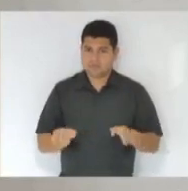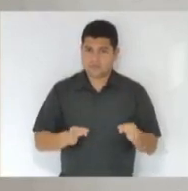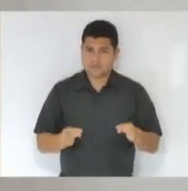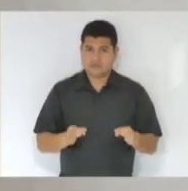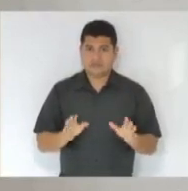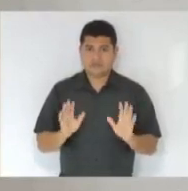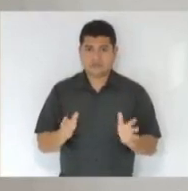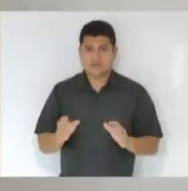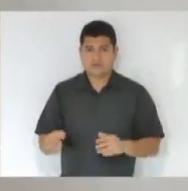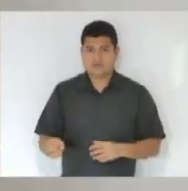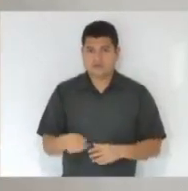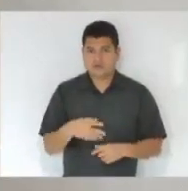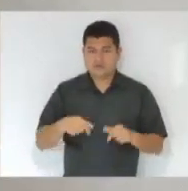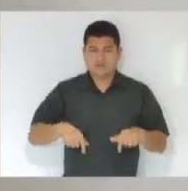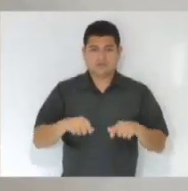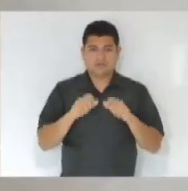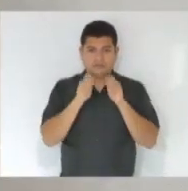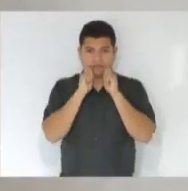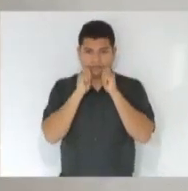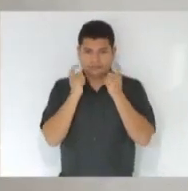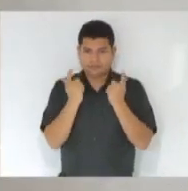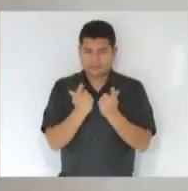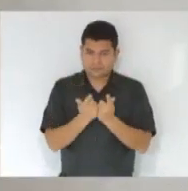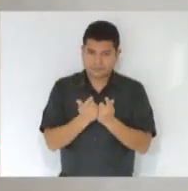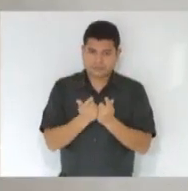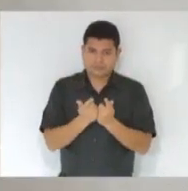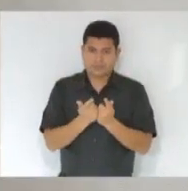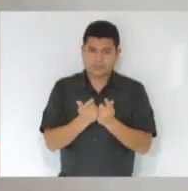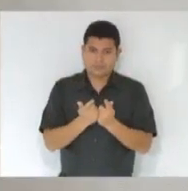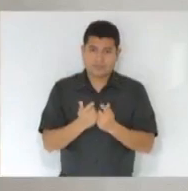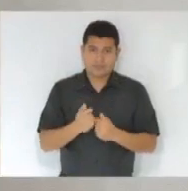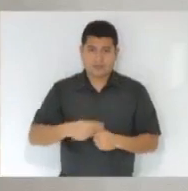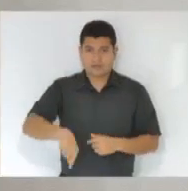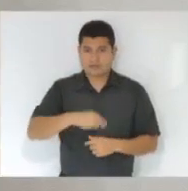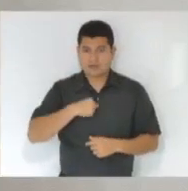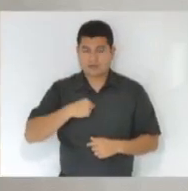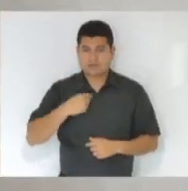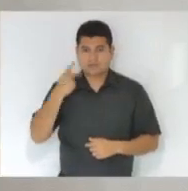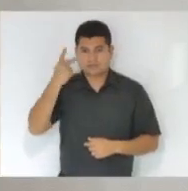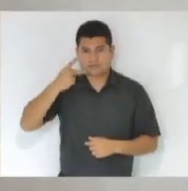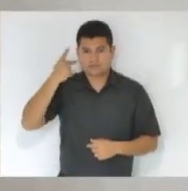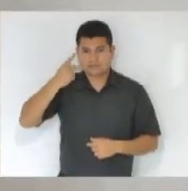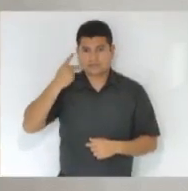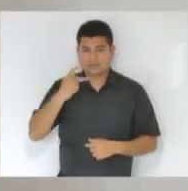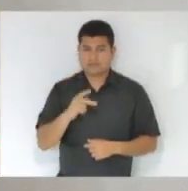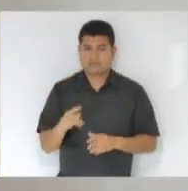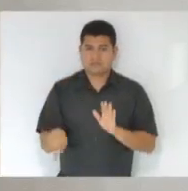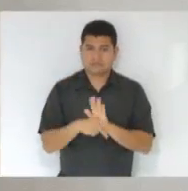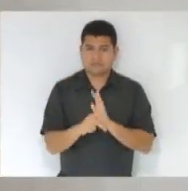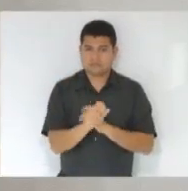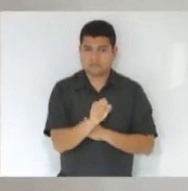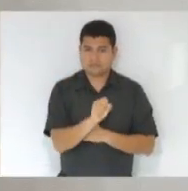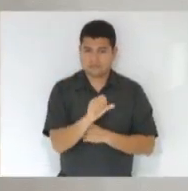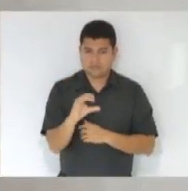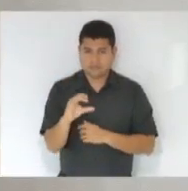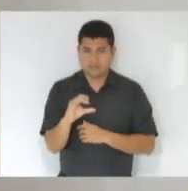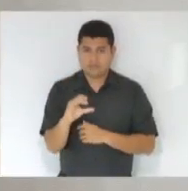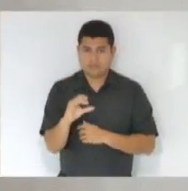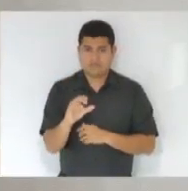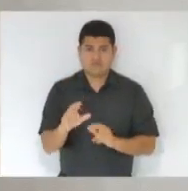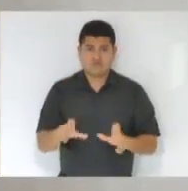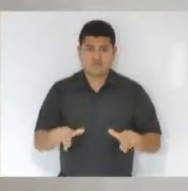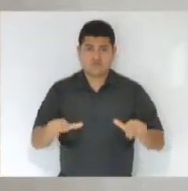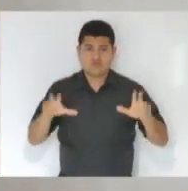quem é novo aqui na casa, nós, como parlamentares catarinenses, nunca tivemos